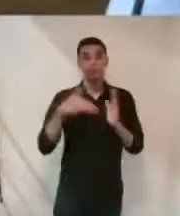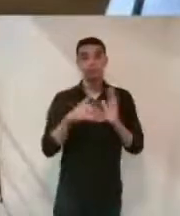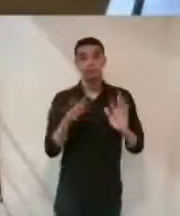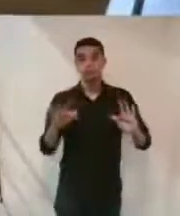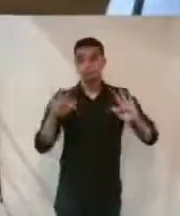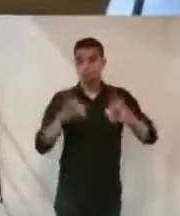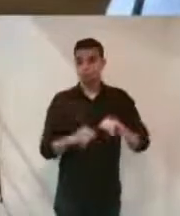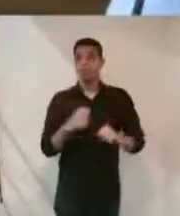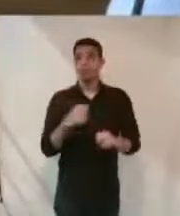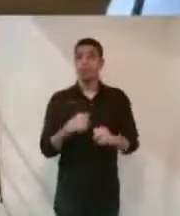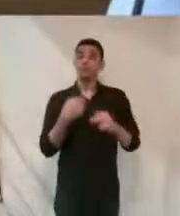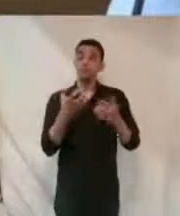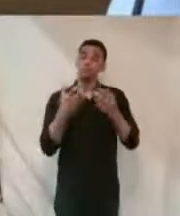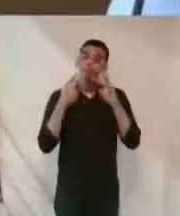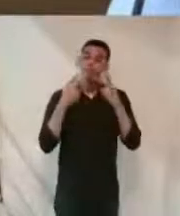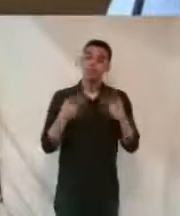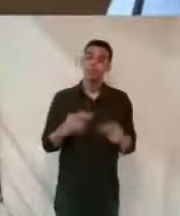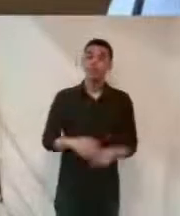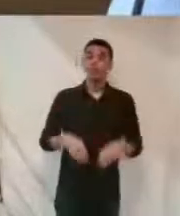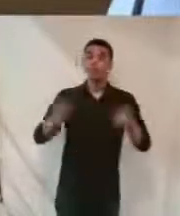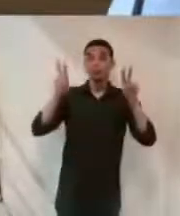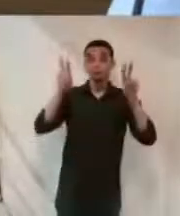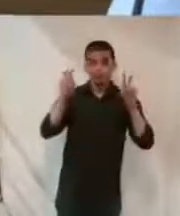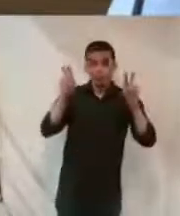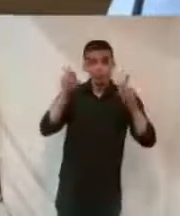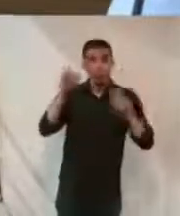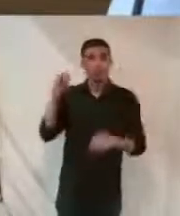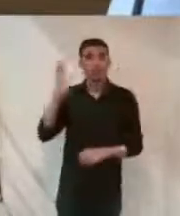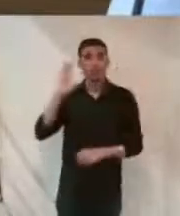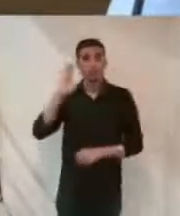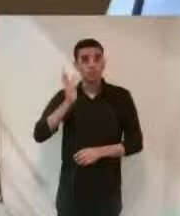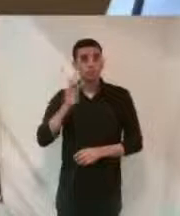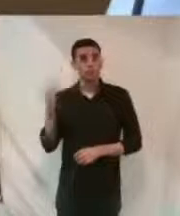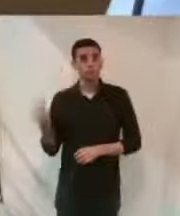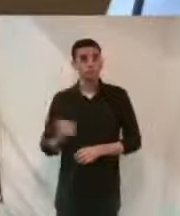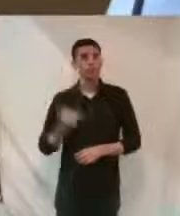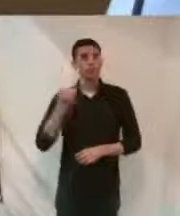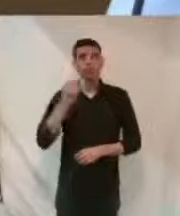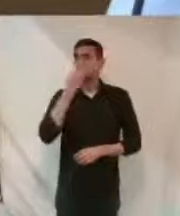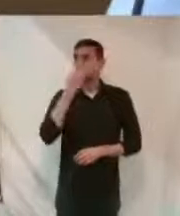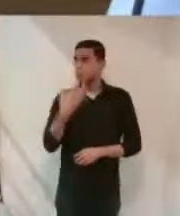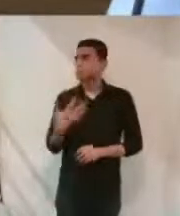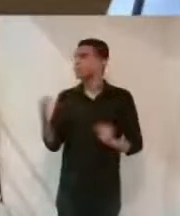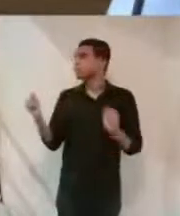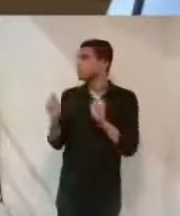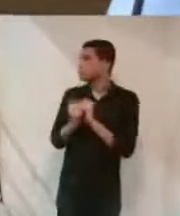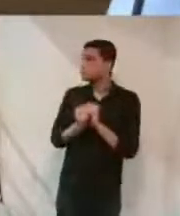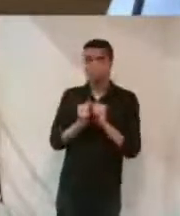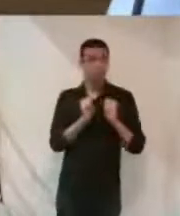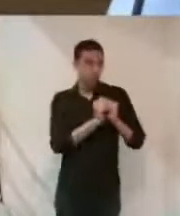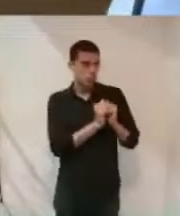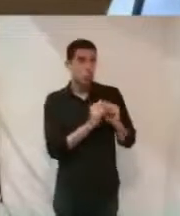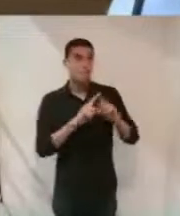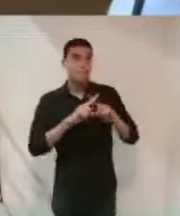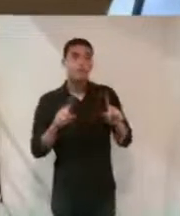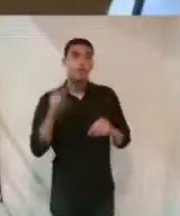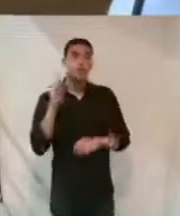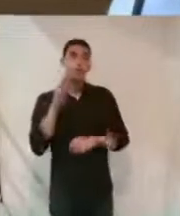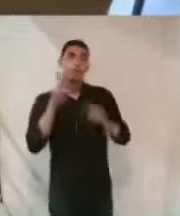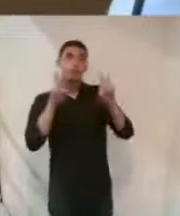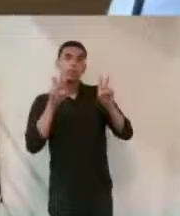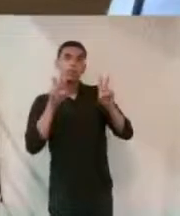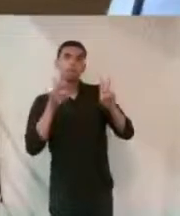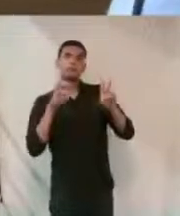fosse pelo tema, já valeria a pena estar lá ombreado com Vossa Excelência e com as instituições. E mais ainda pelo tema,